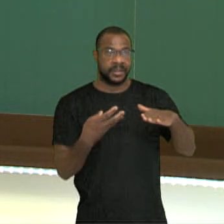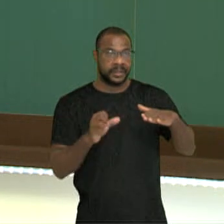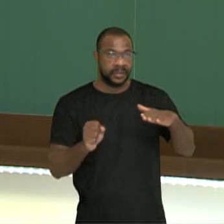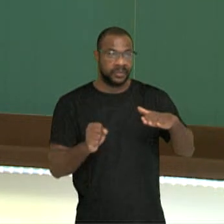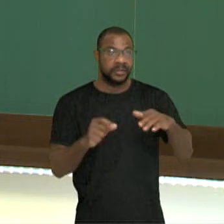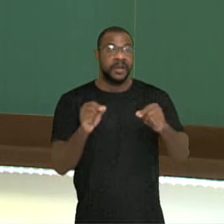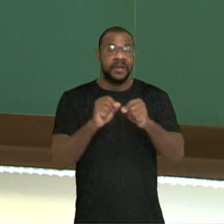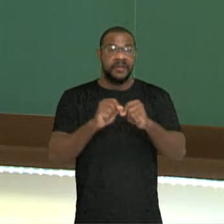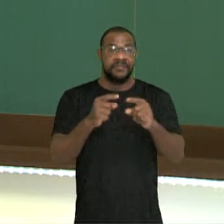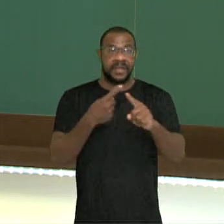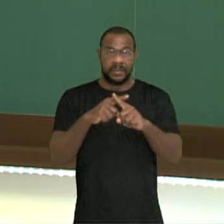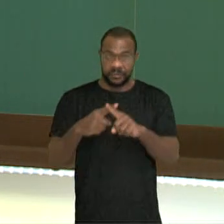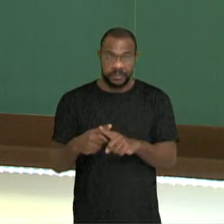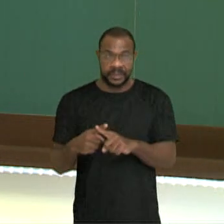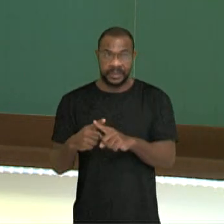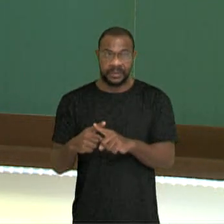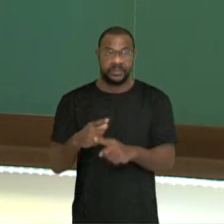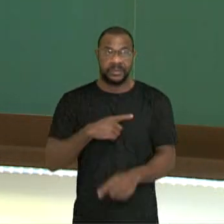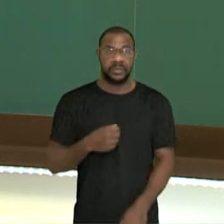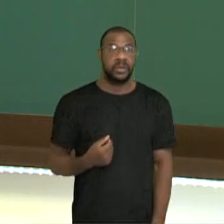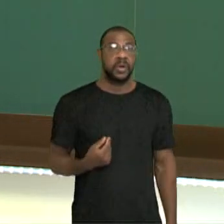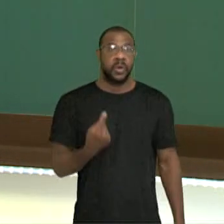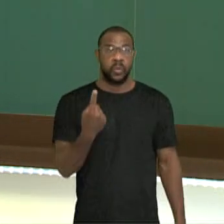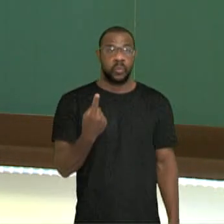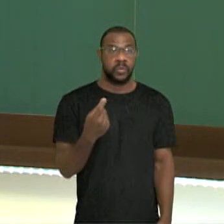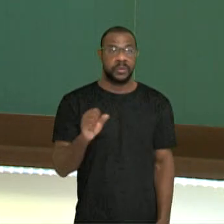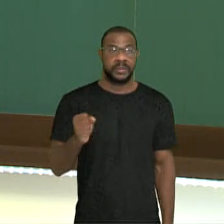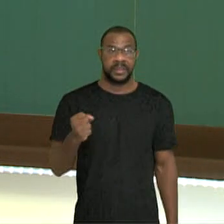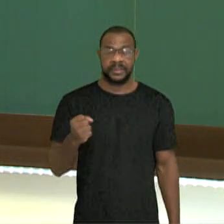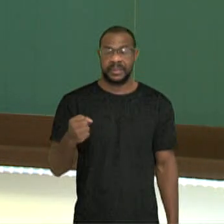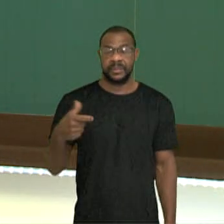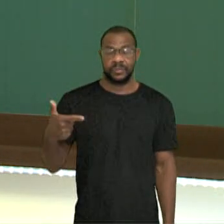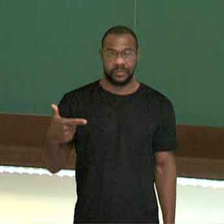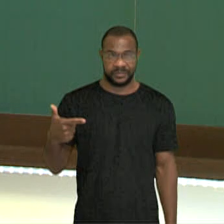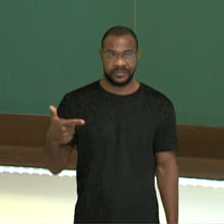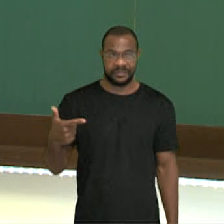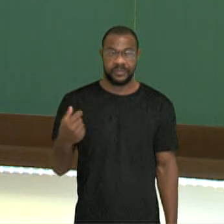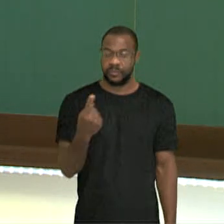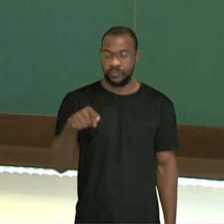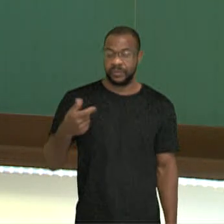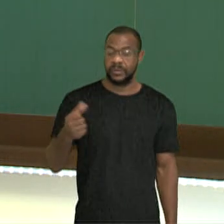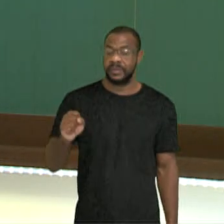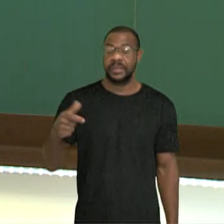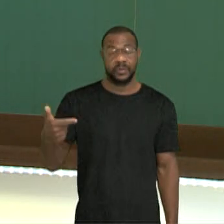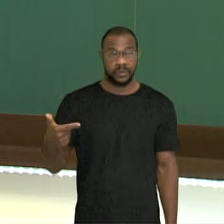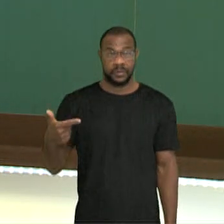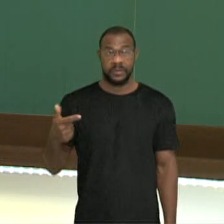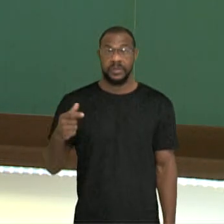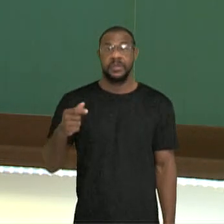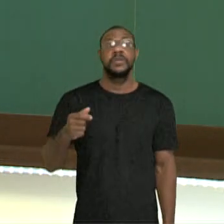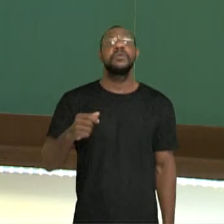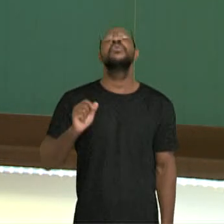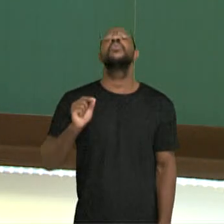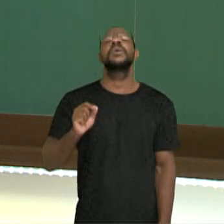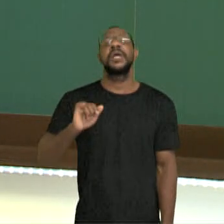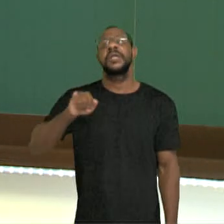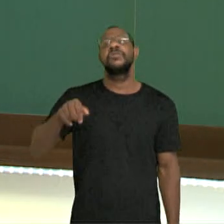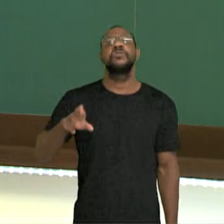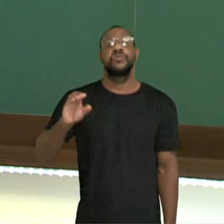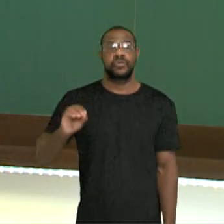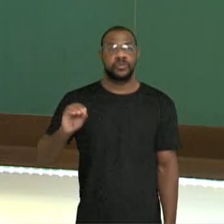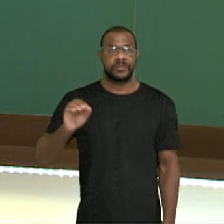deu 1,82 de juro. Somando com o saldo que ele tinha no início do mês, ficou agora com um saldo de